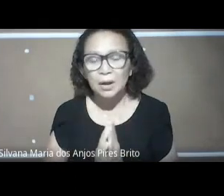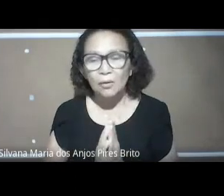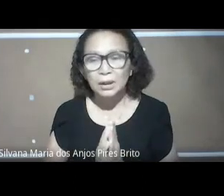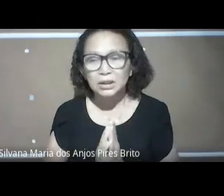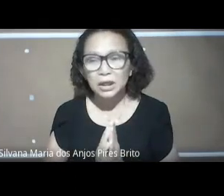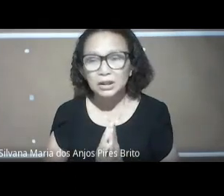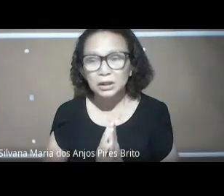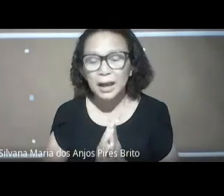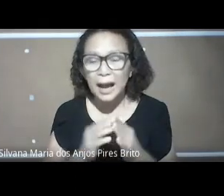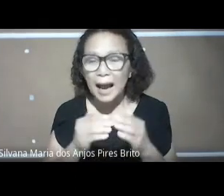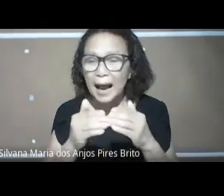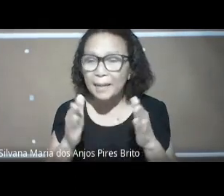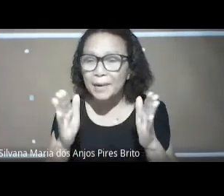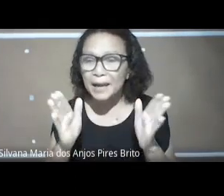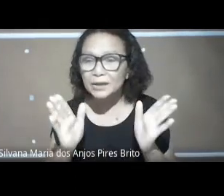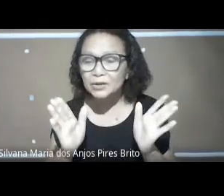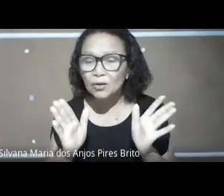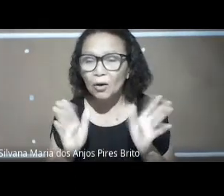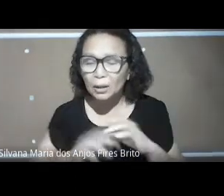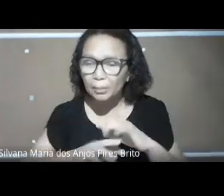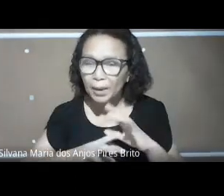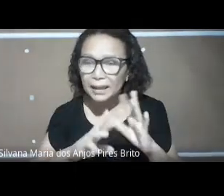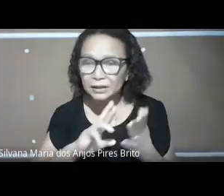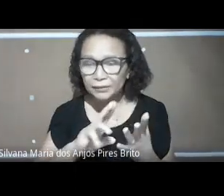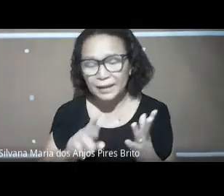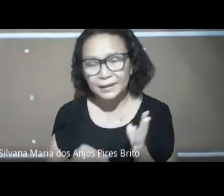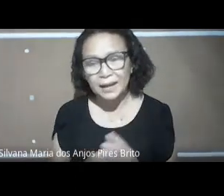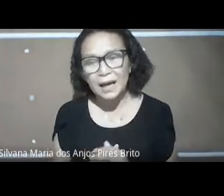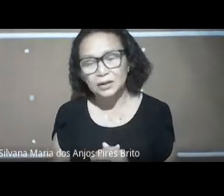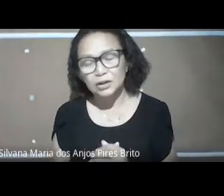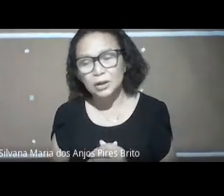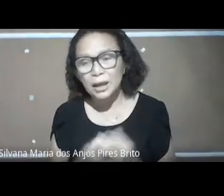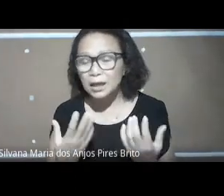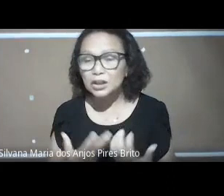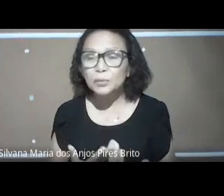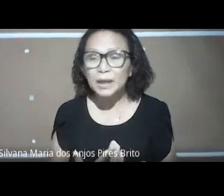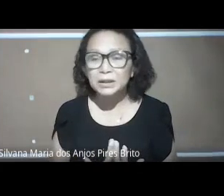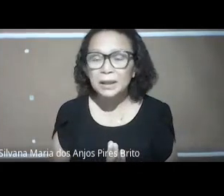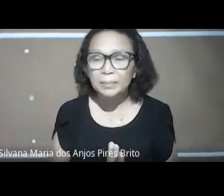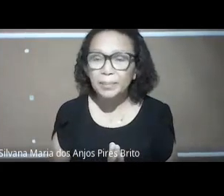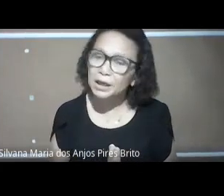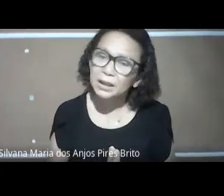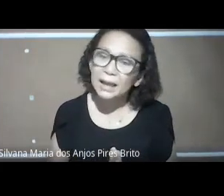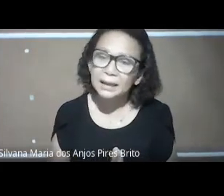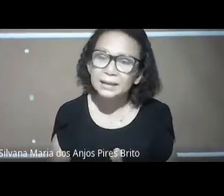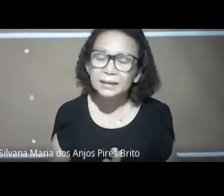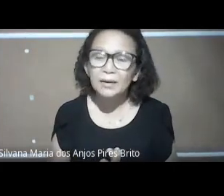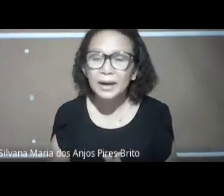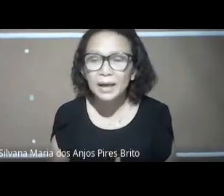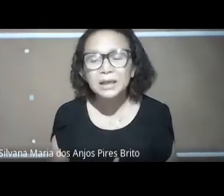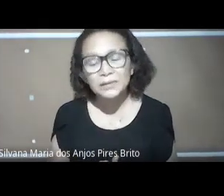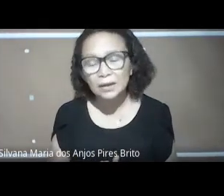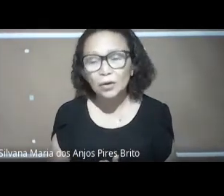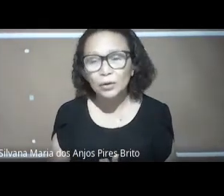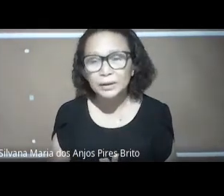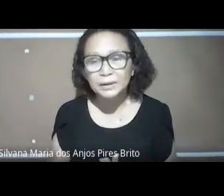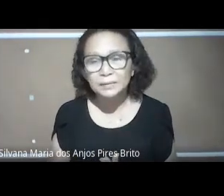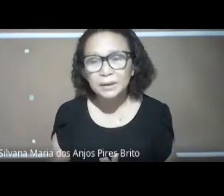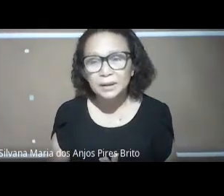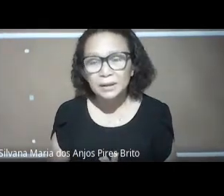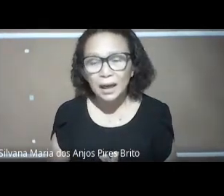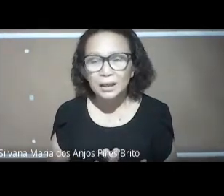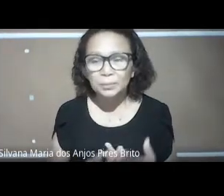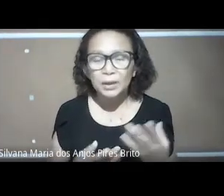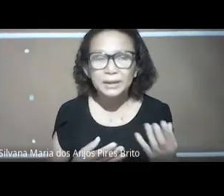processo, quando a gente abre a escola para a diversidade, a gente precisa prestar atenção a esses